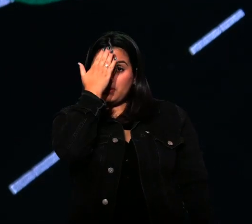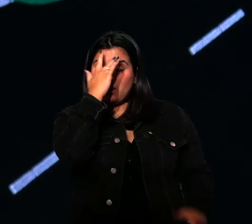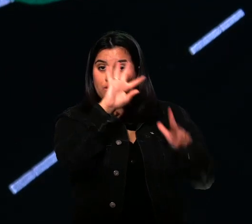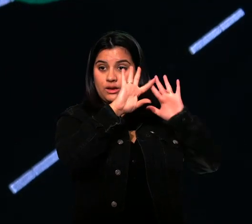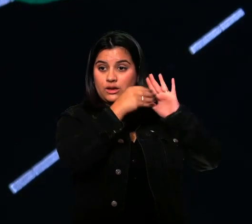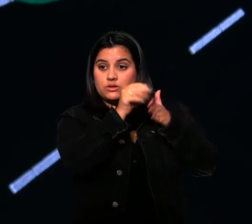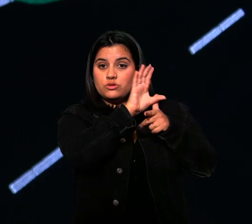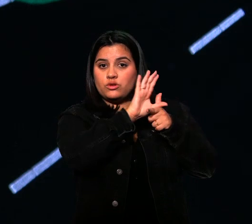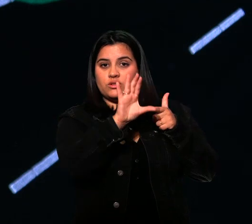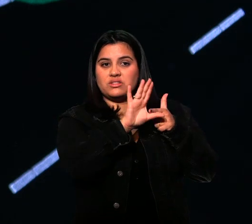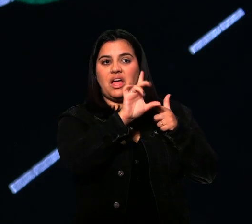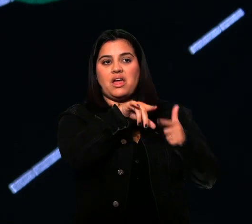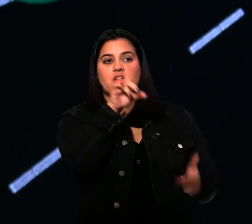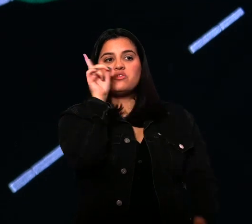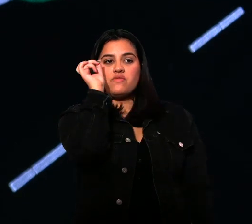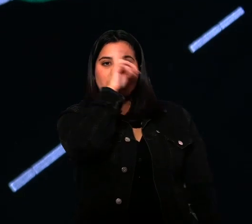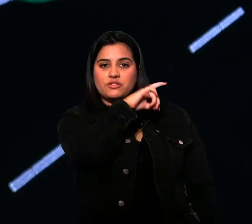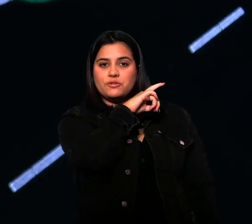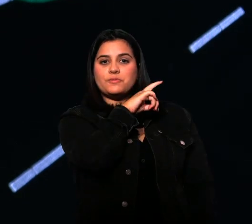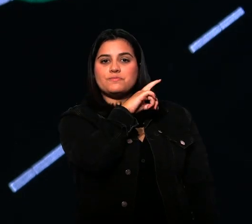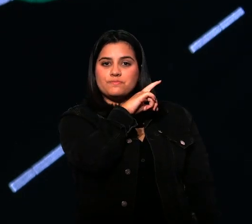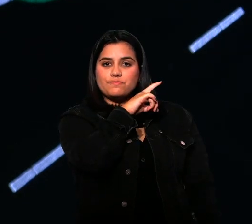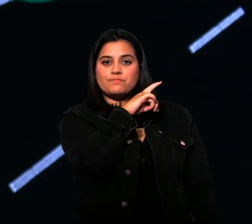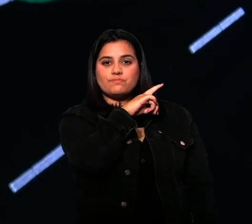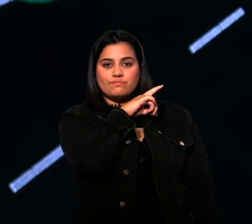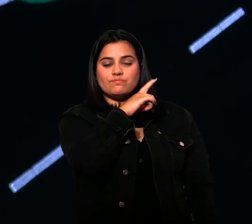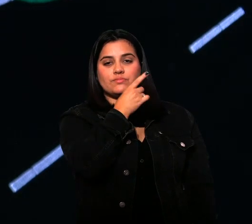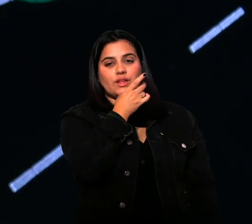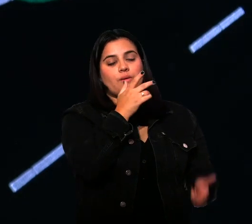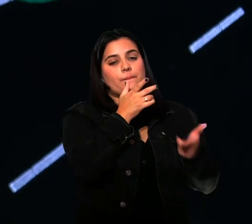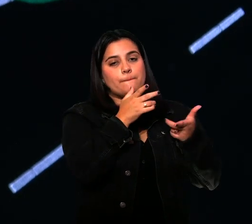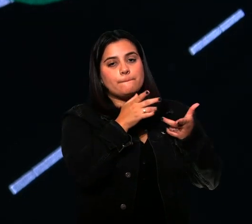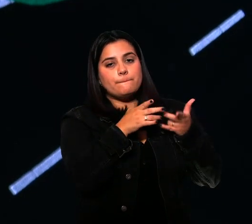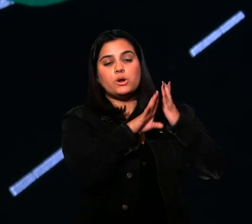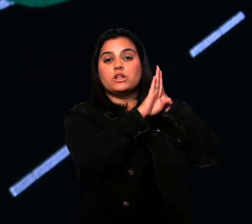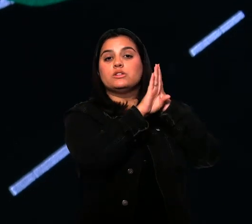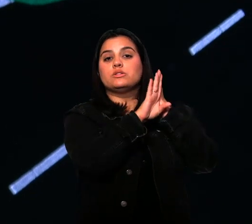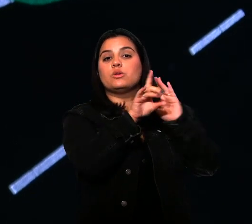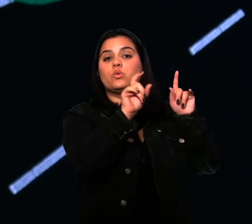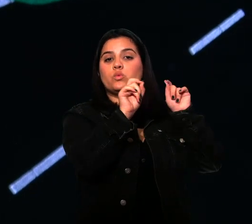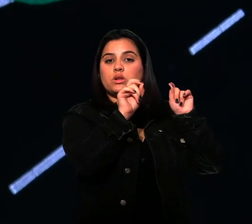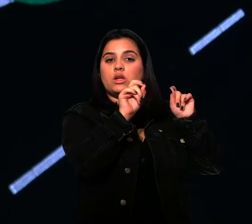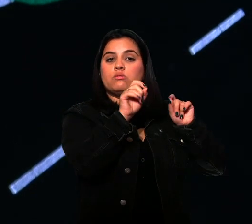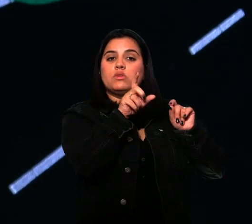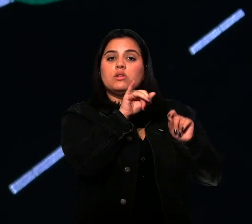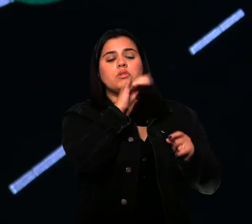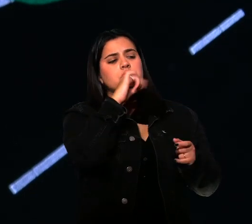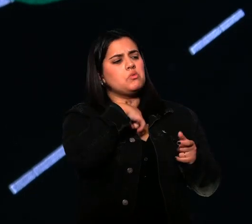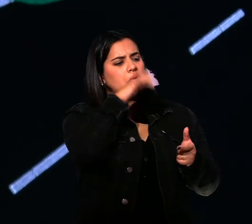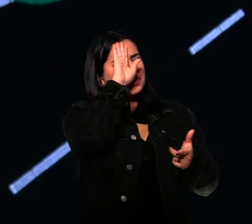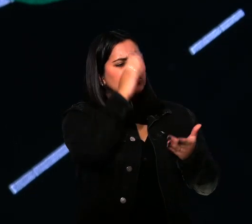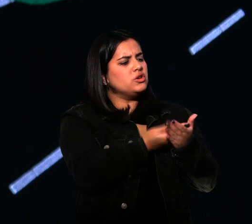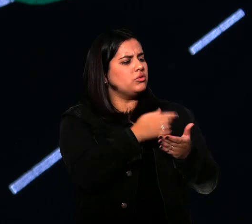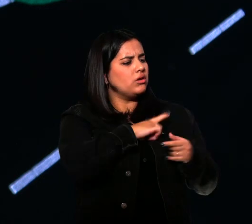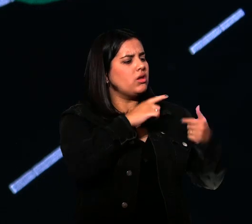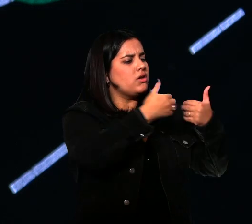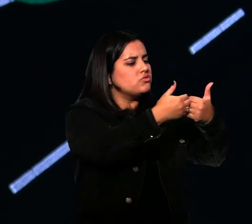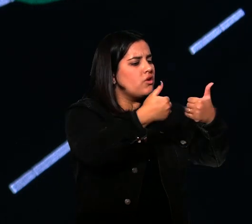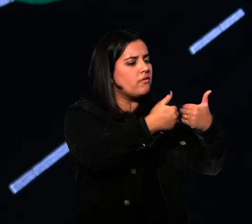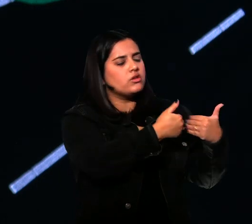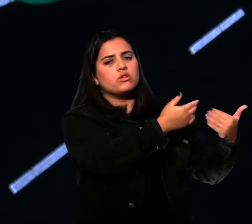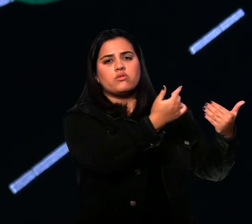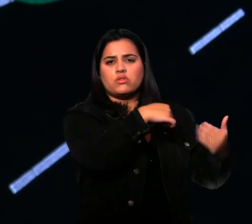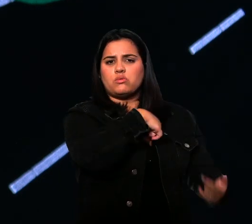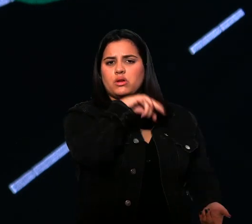fácil. Por isso vai dizer que acredita que haviam realmente divisões no meio dos irmãos. E vai afirmar algo